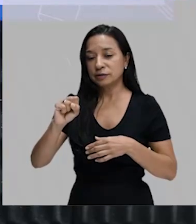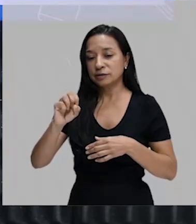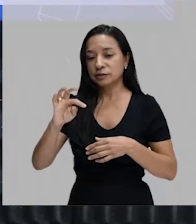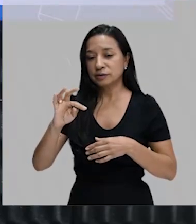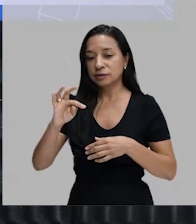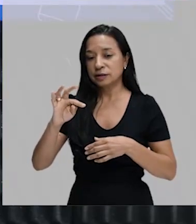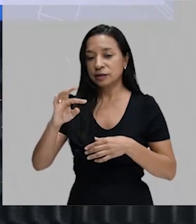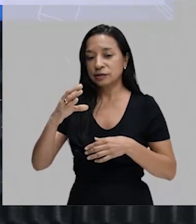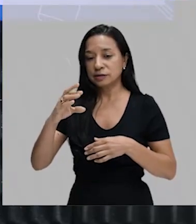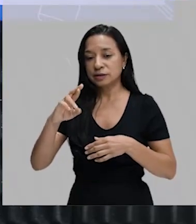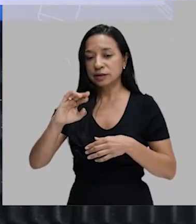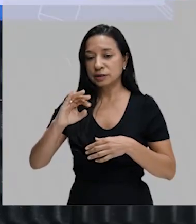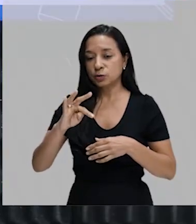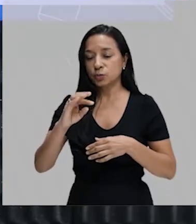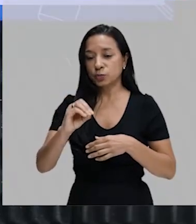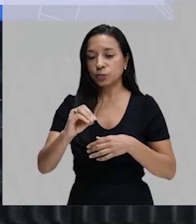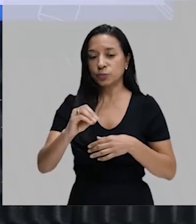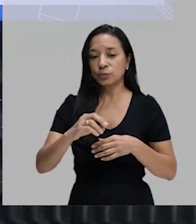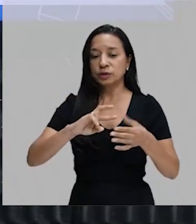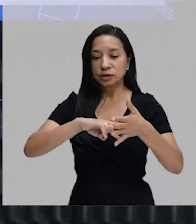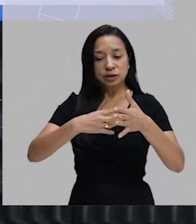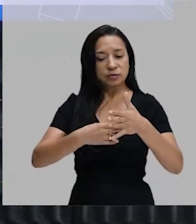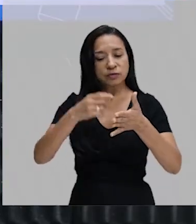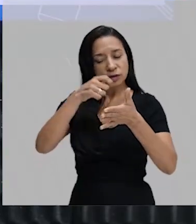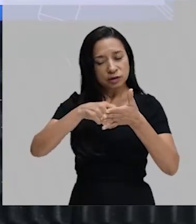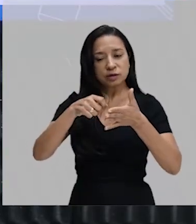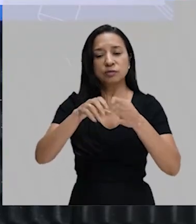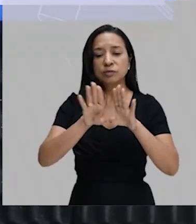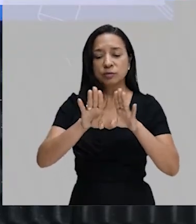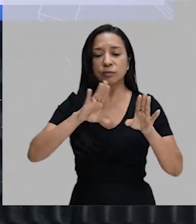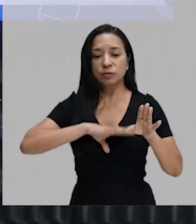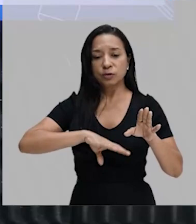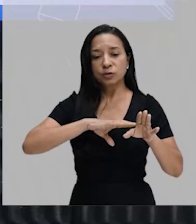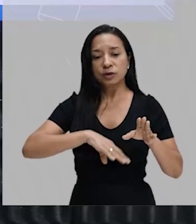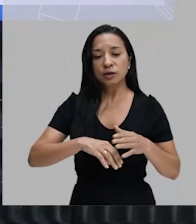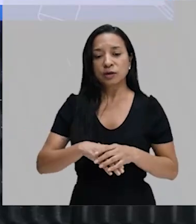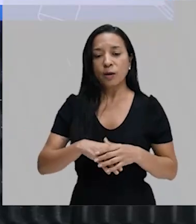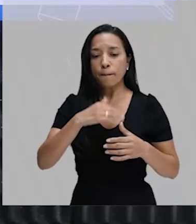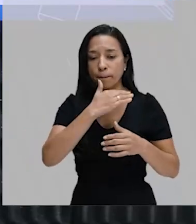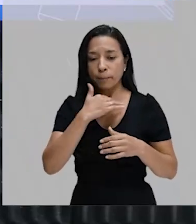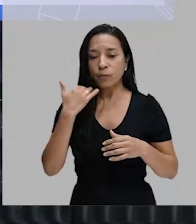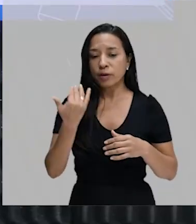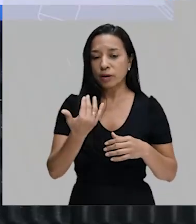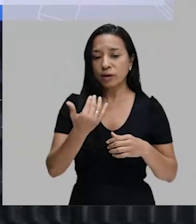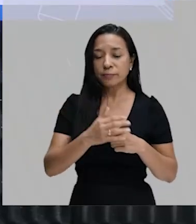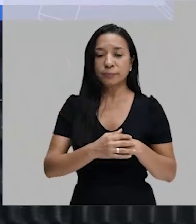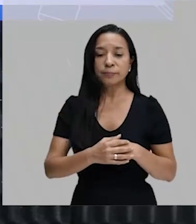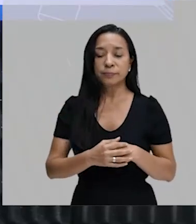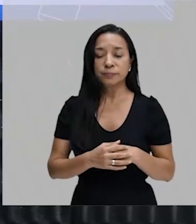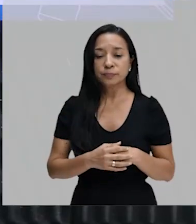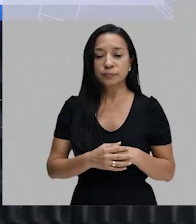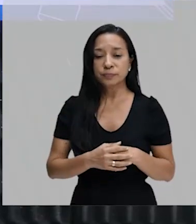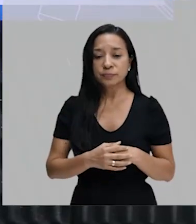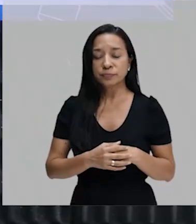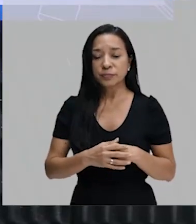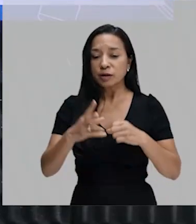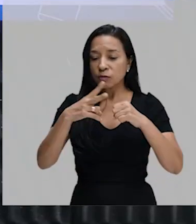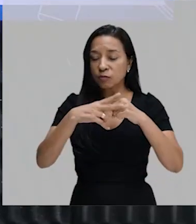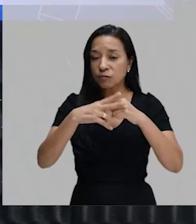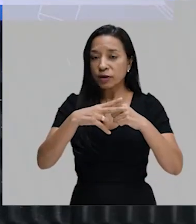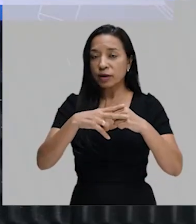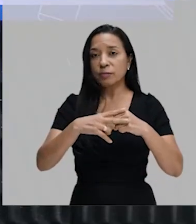escrito também em português. Morir, que é o verbo morrer em português,